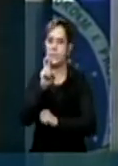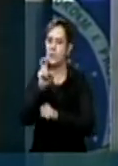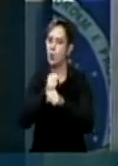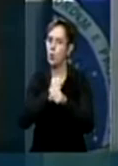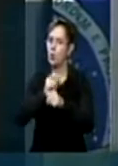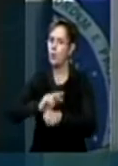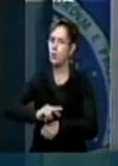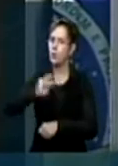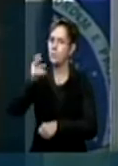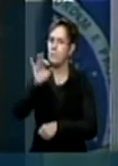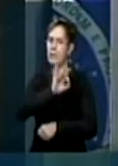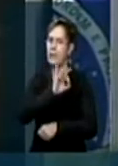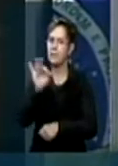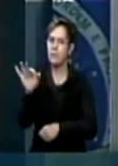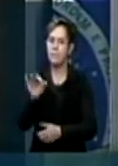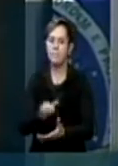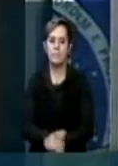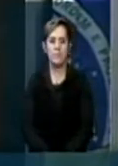Obrigado.